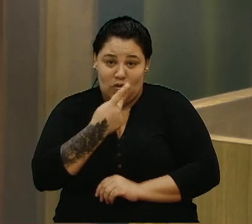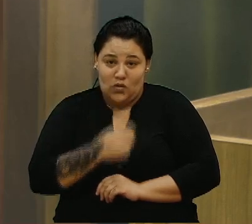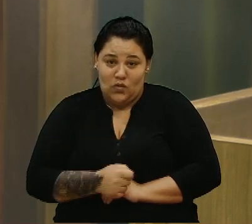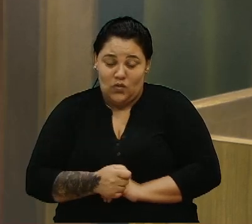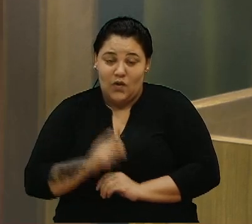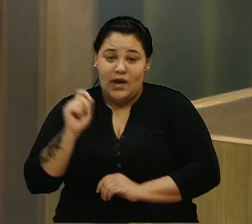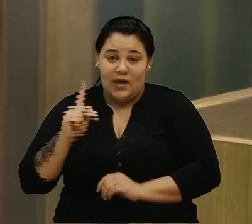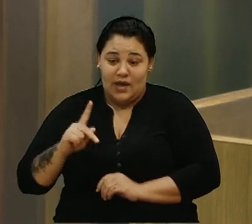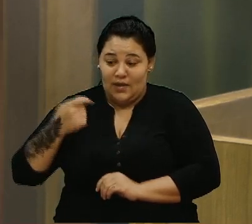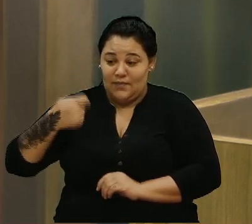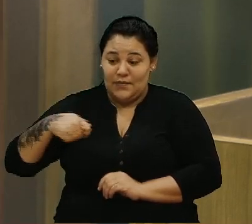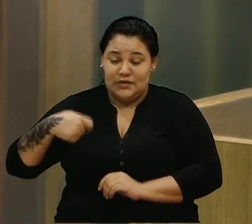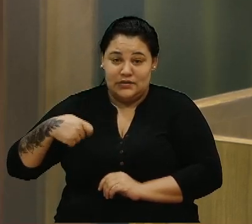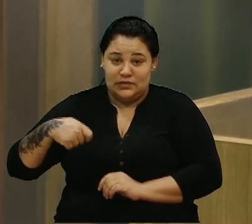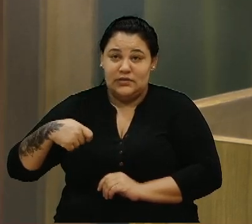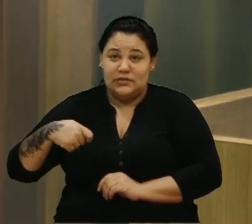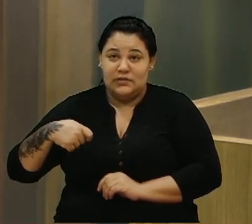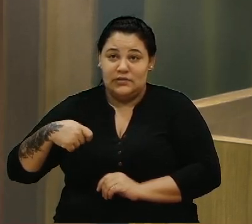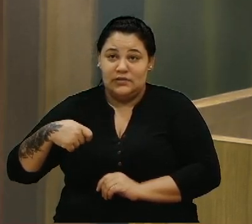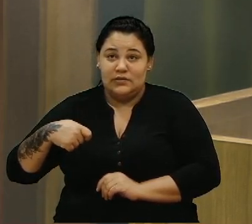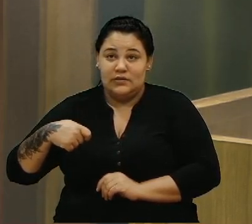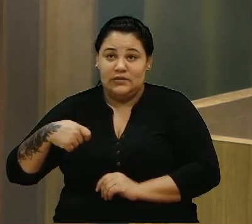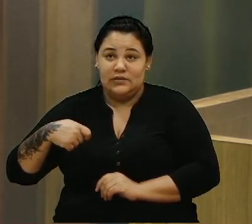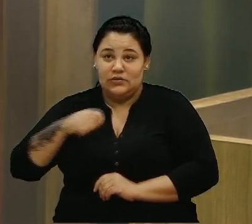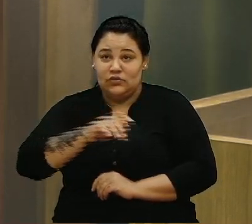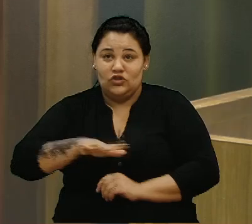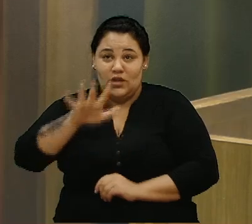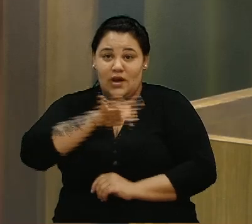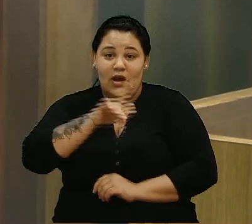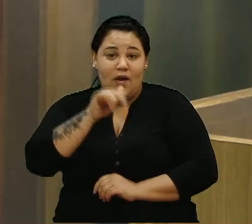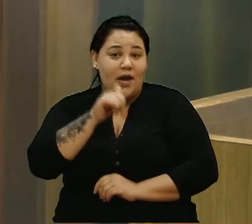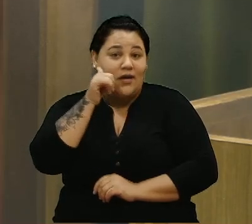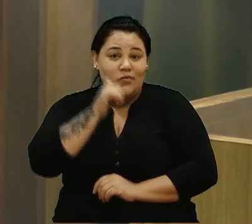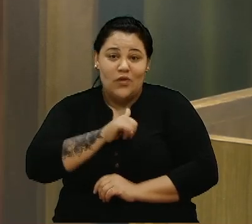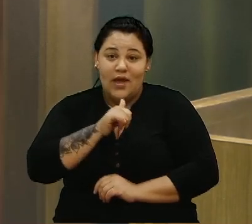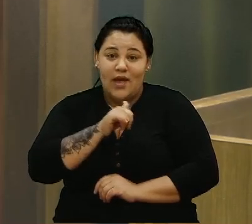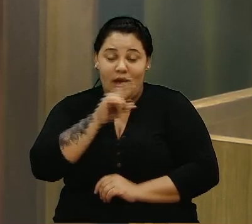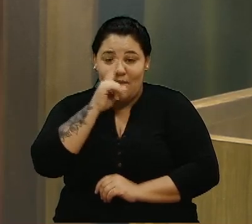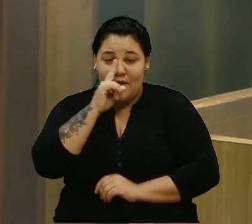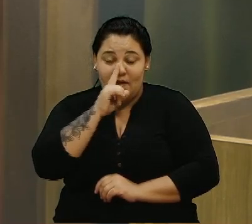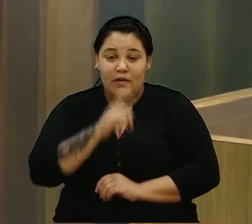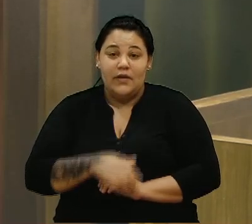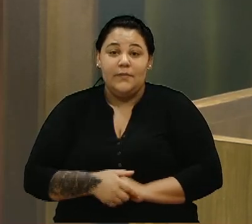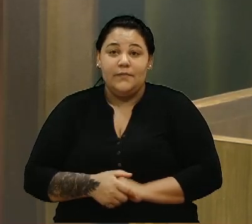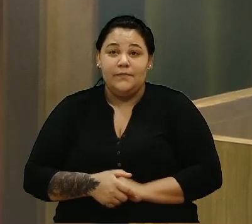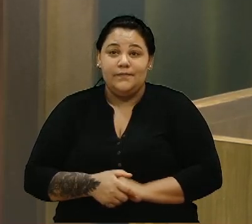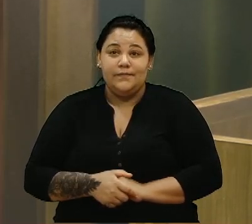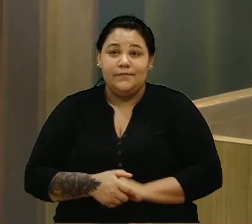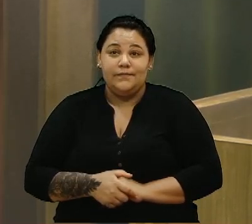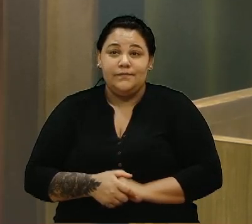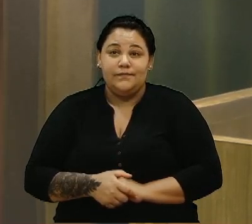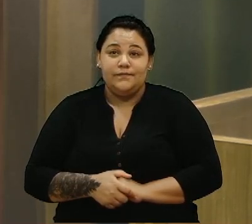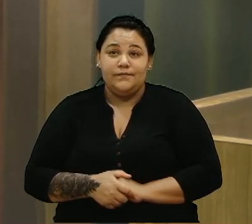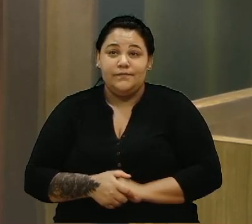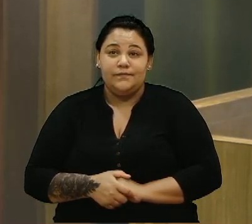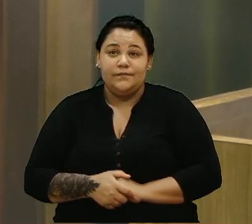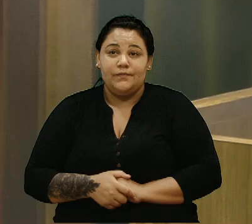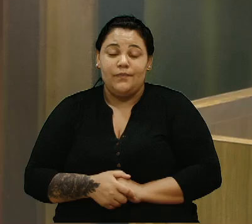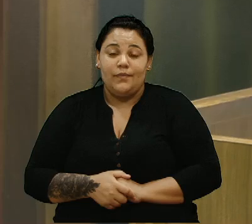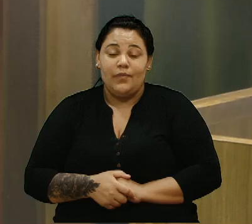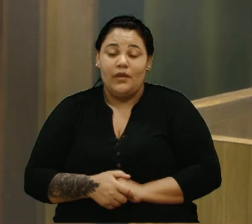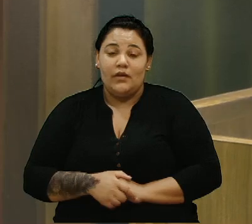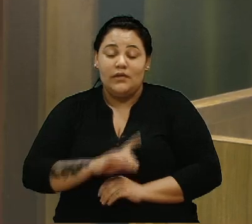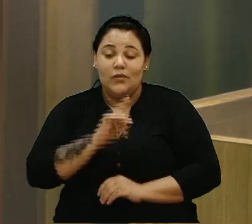tendo que se abnegar, em geral, são as mulheres, são as mães, que deixam de trabalhar. Porque tem o filho em